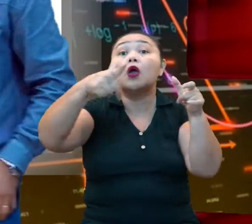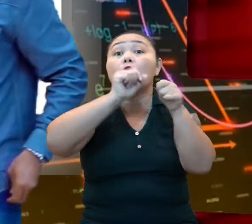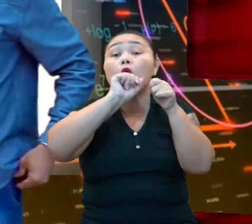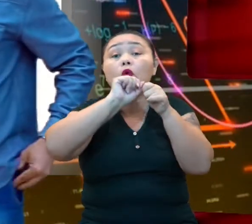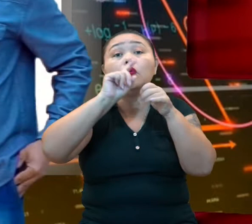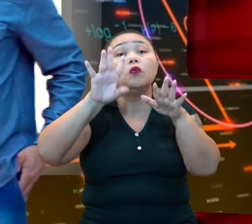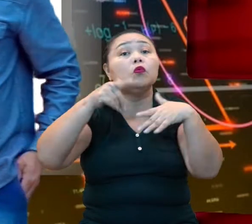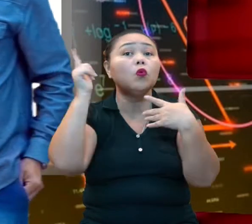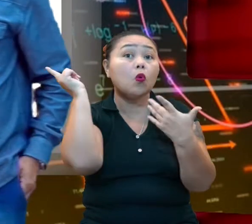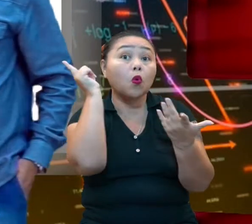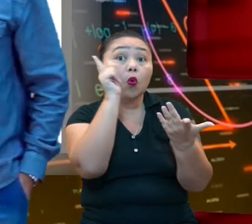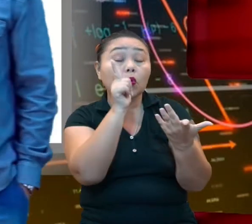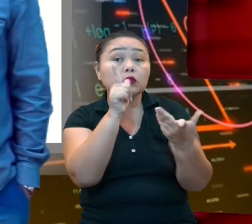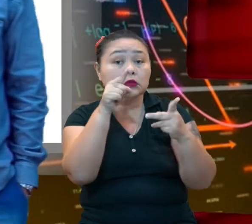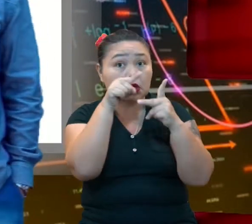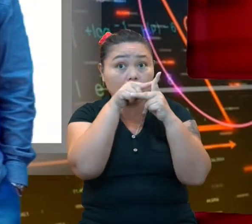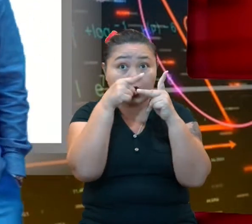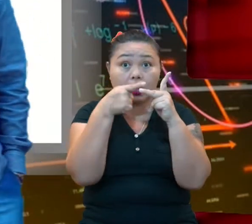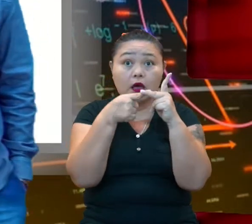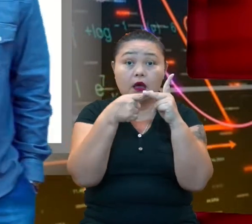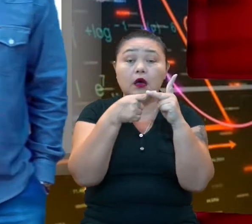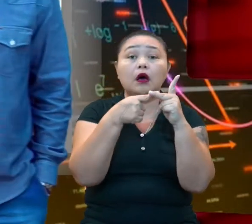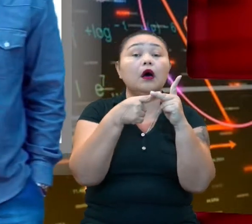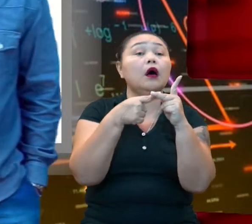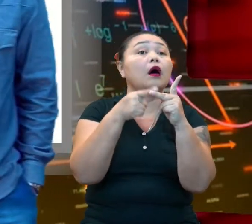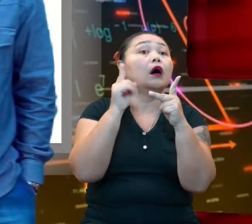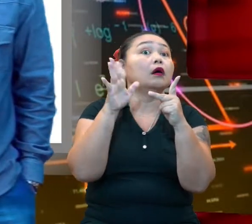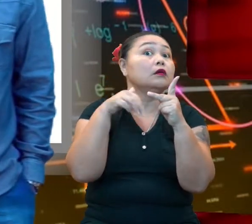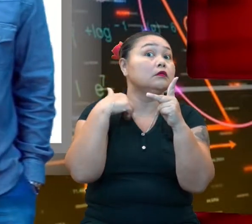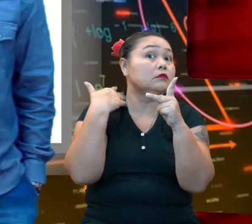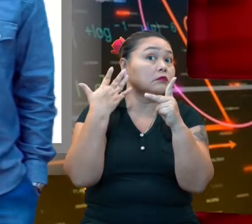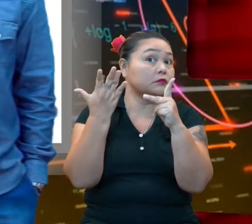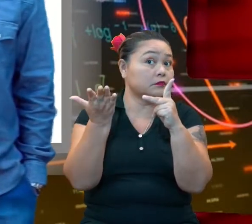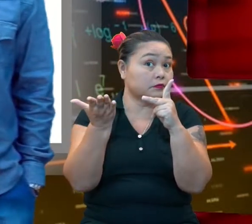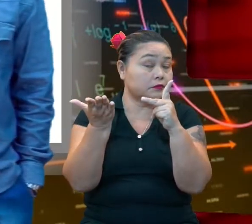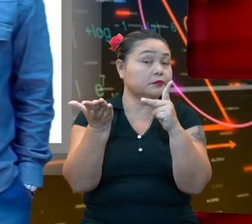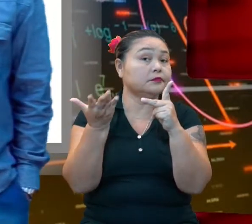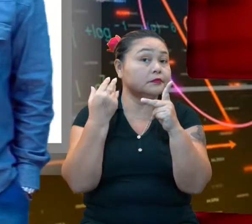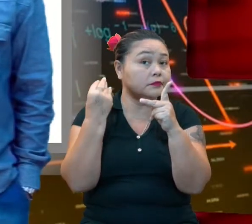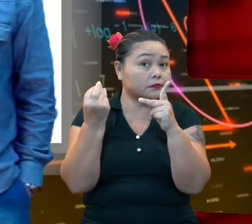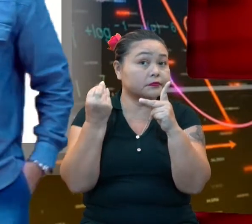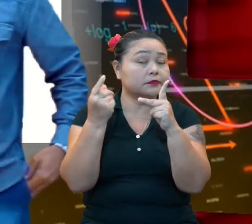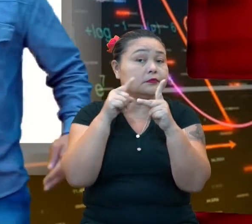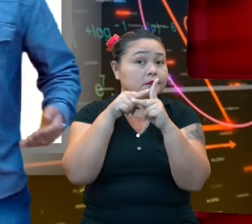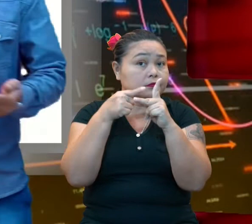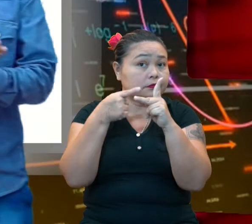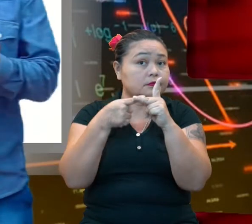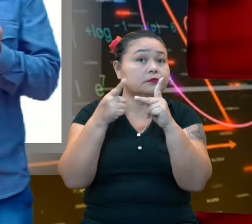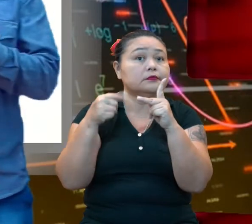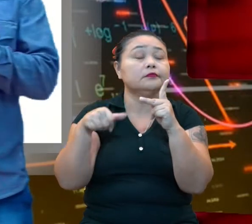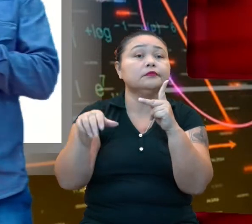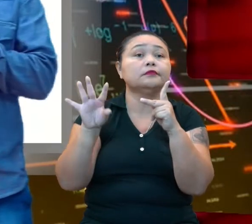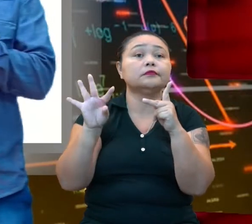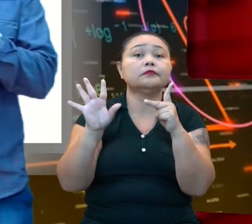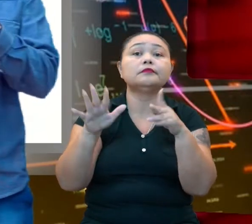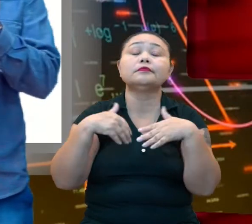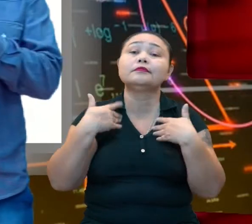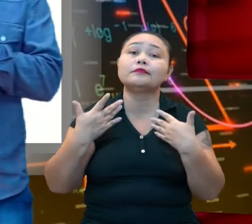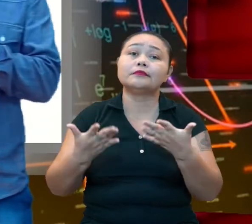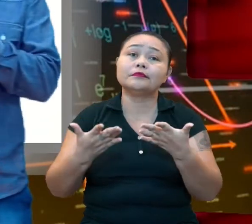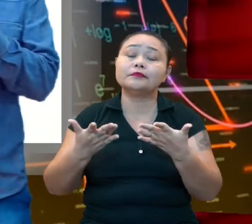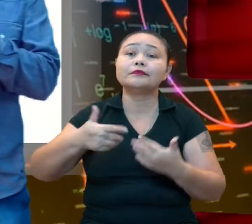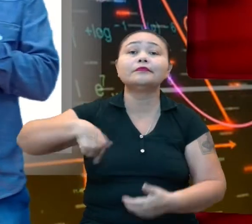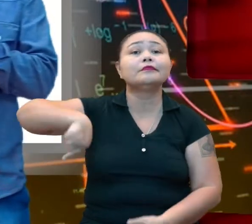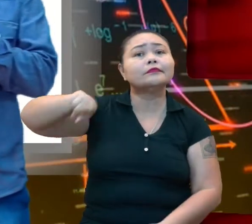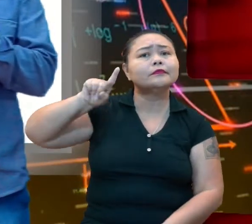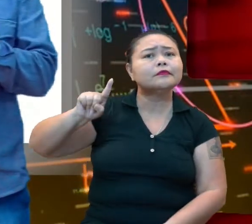gente consegue ver ângulo também? Vixe! Olha aí, é né? para isso, é só para ver ângulo. É para ver ângulo, né? Então, você